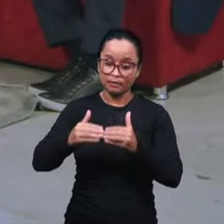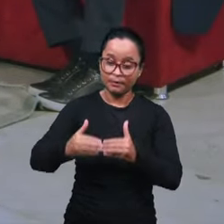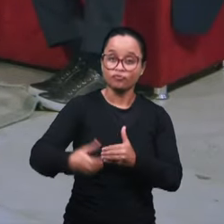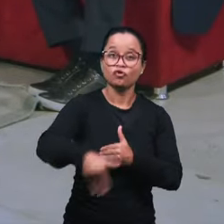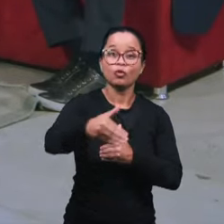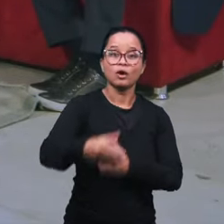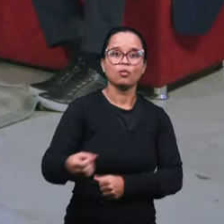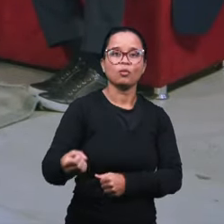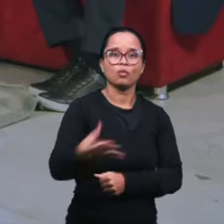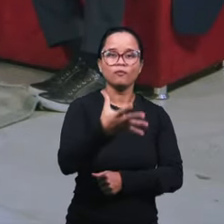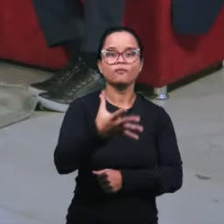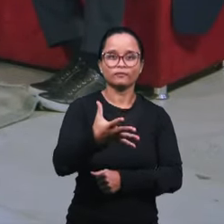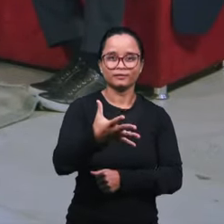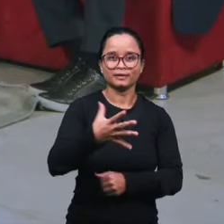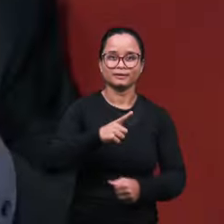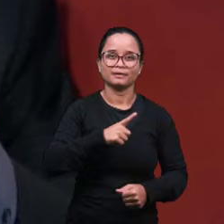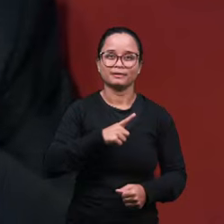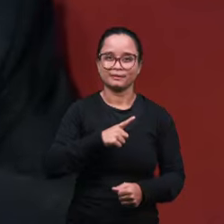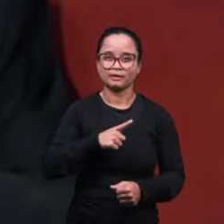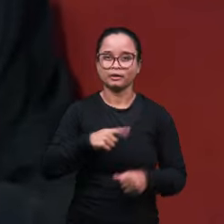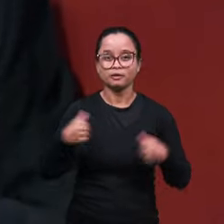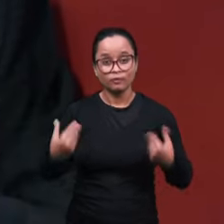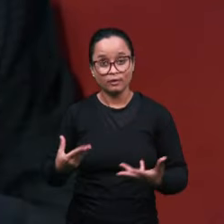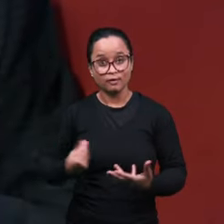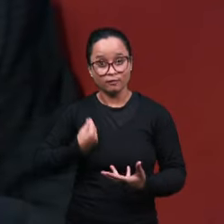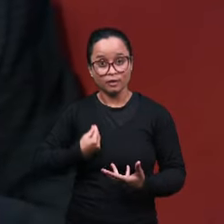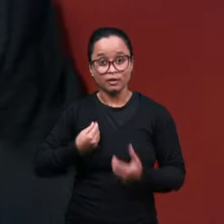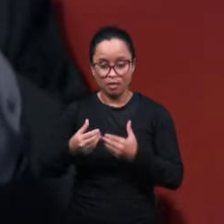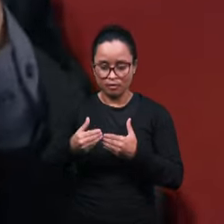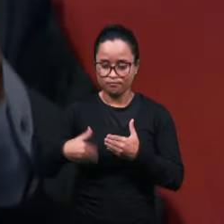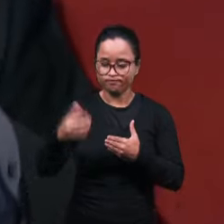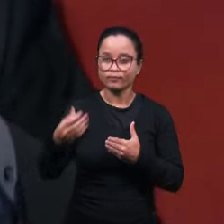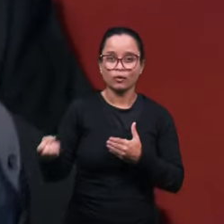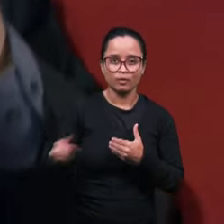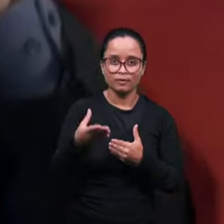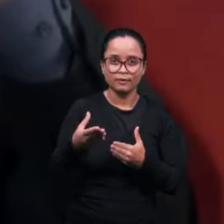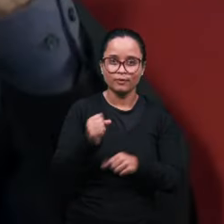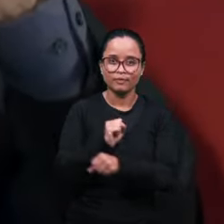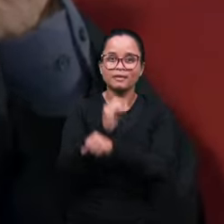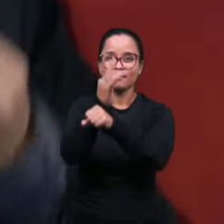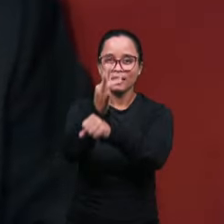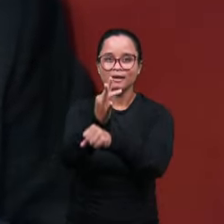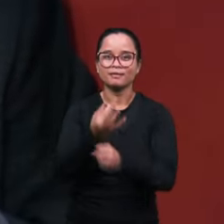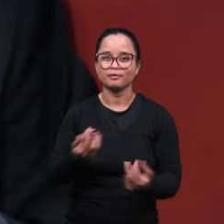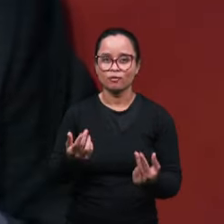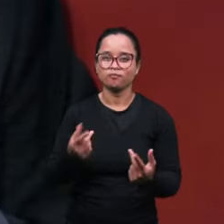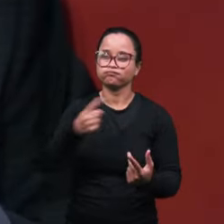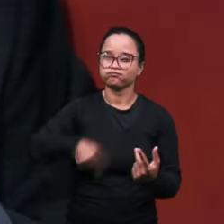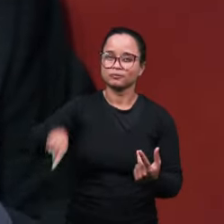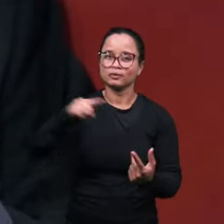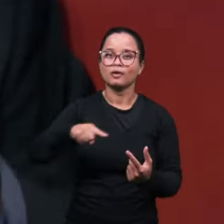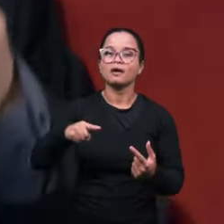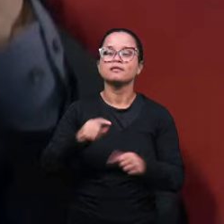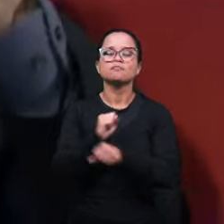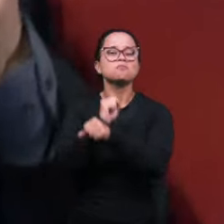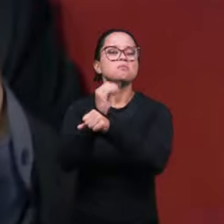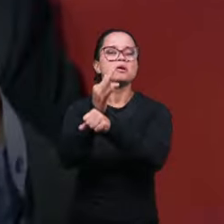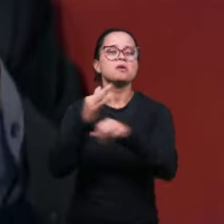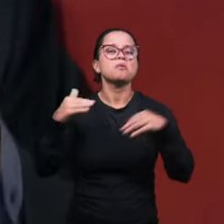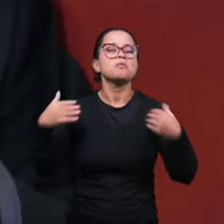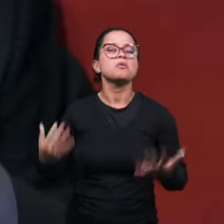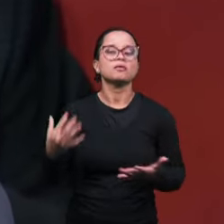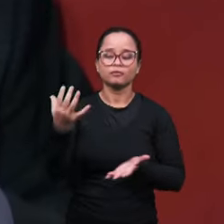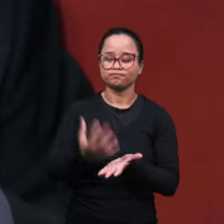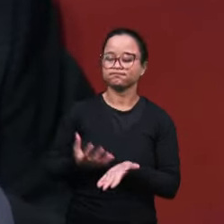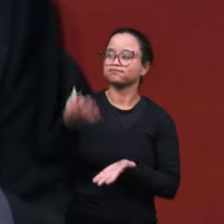nova vida vai ter a mesma esperança que nós temos, a esperança do arrebatamento da igreja. Assim que a igreja